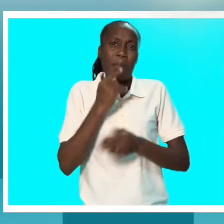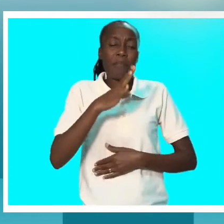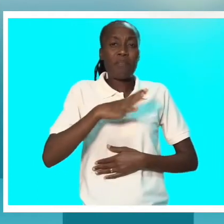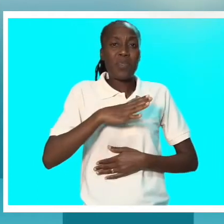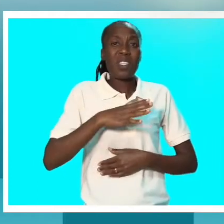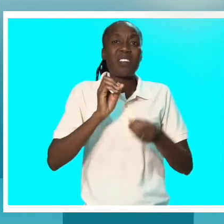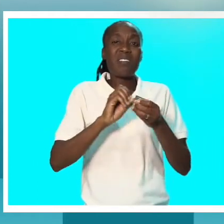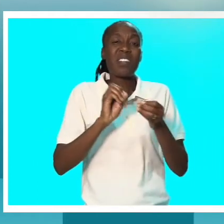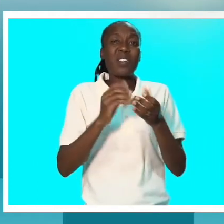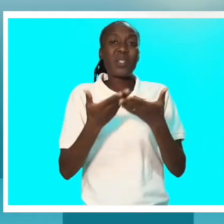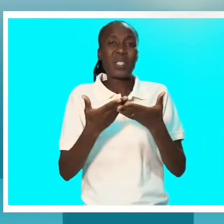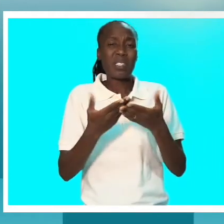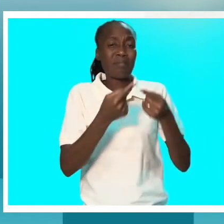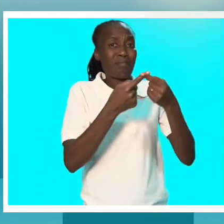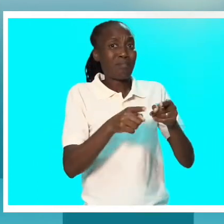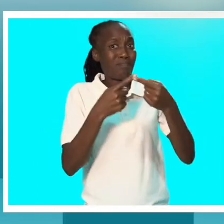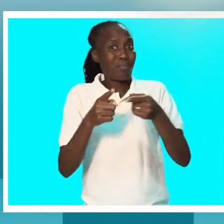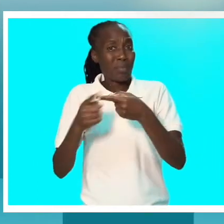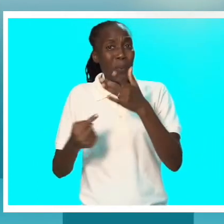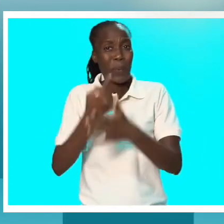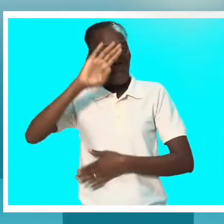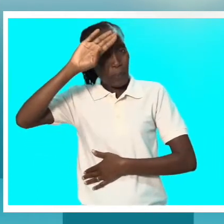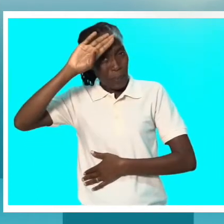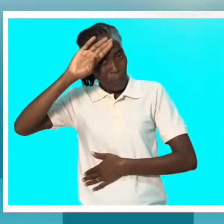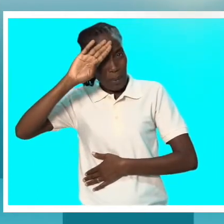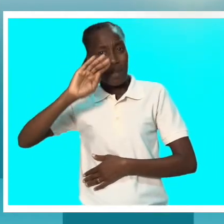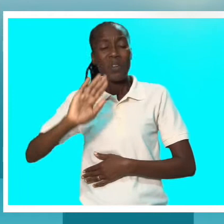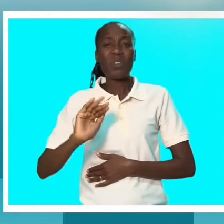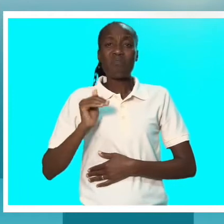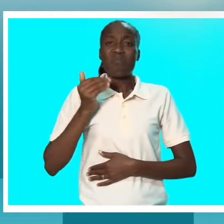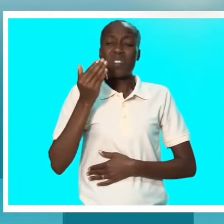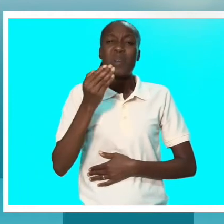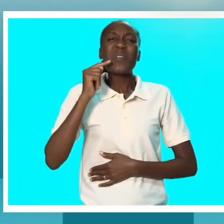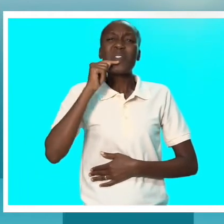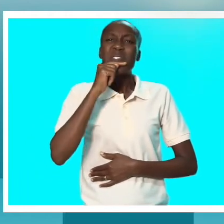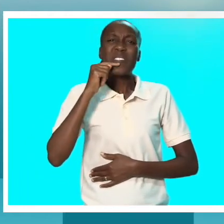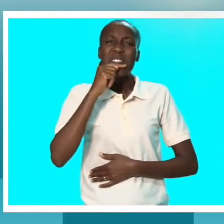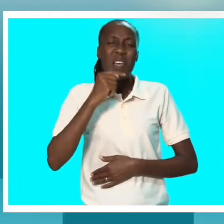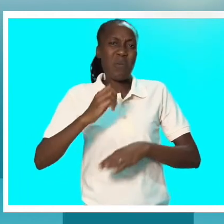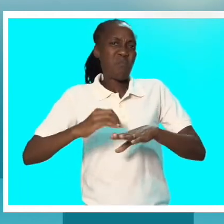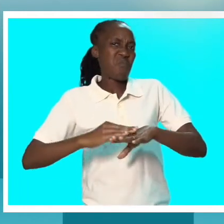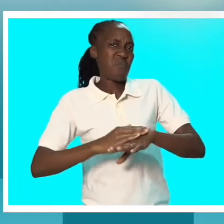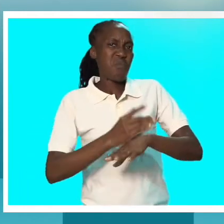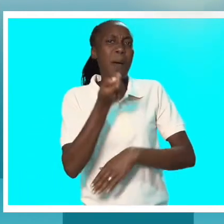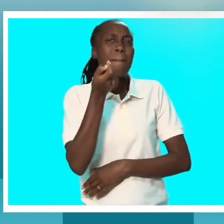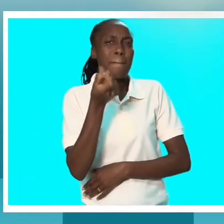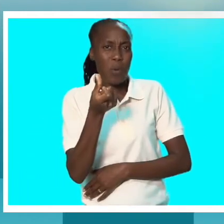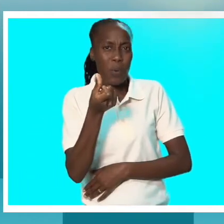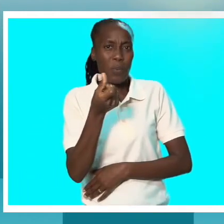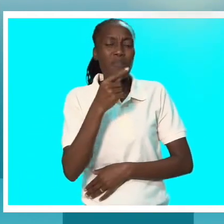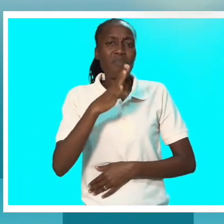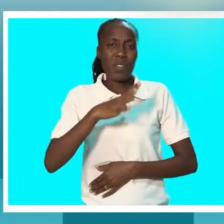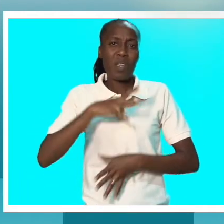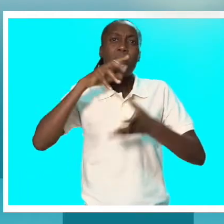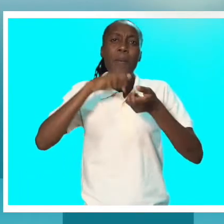do diâmetro dos vasos, sobretudo das extremidades, e a consequência é a chegada de pouco sangue a nível das extremidades.